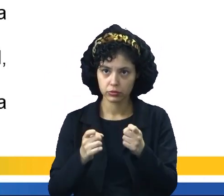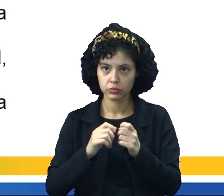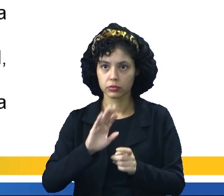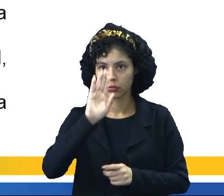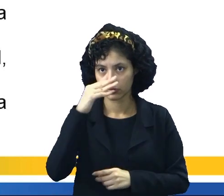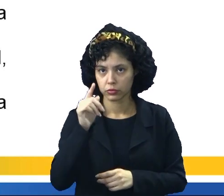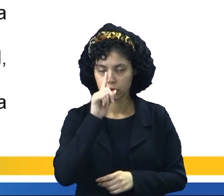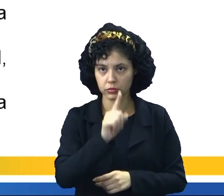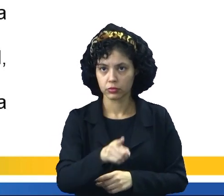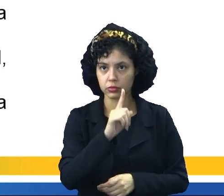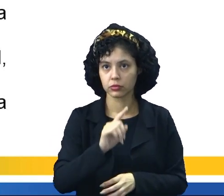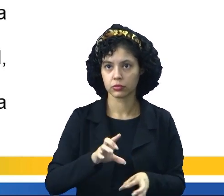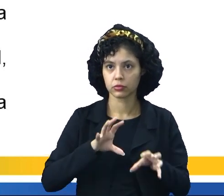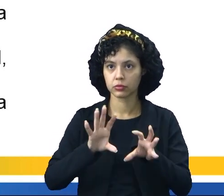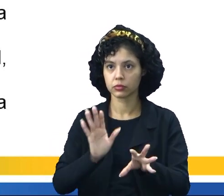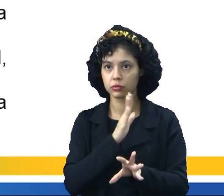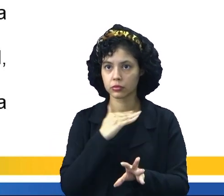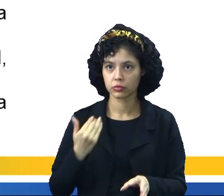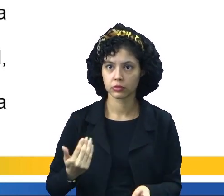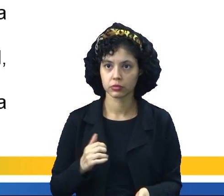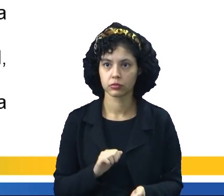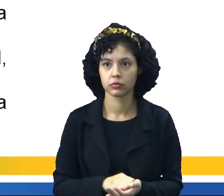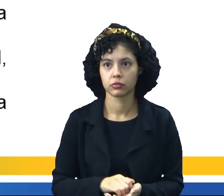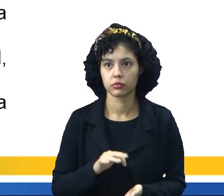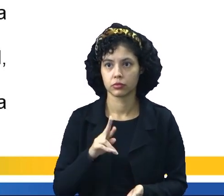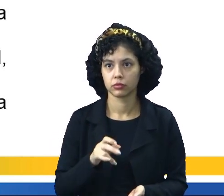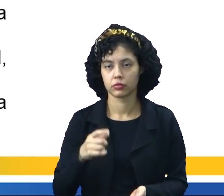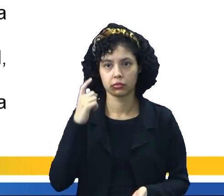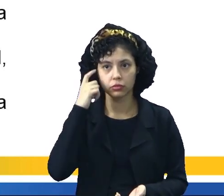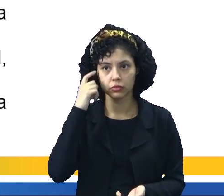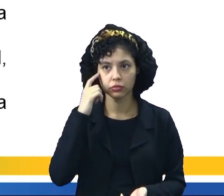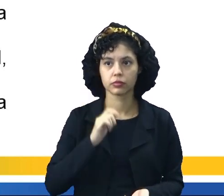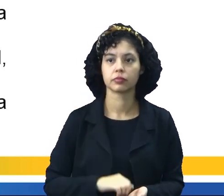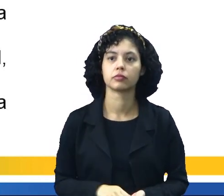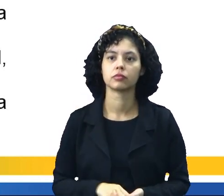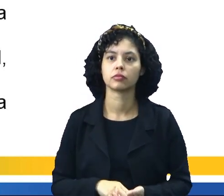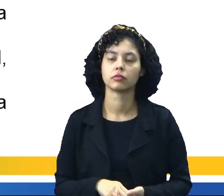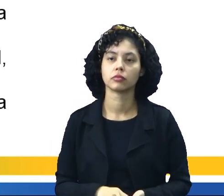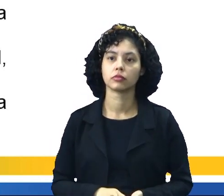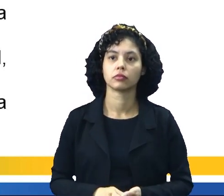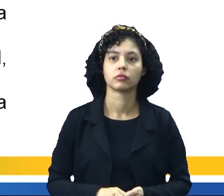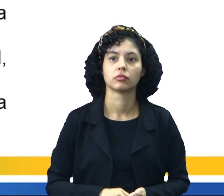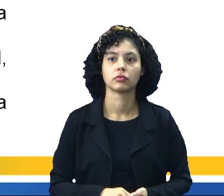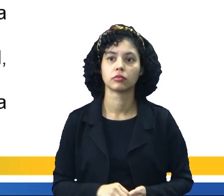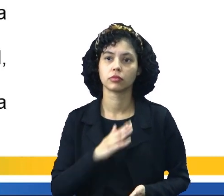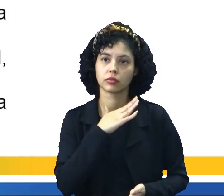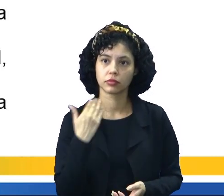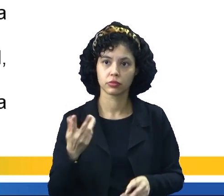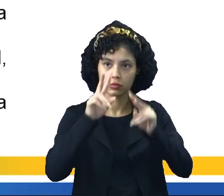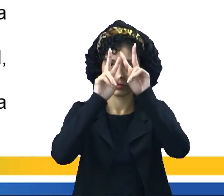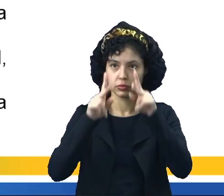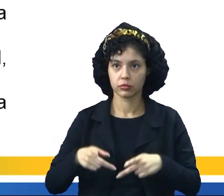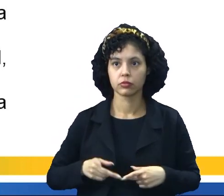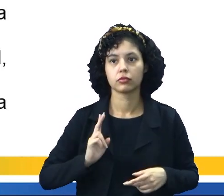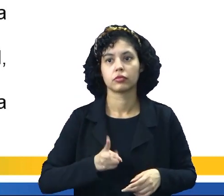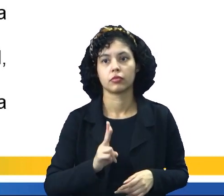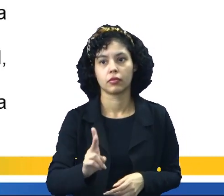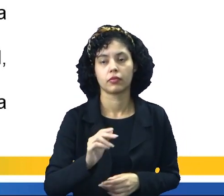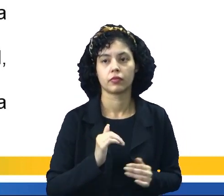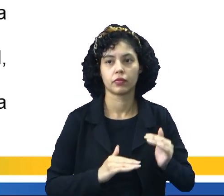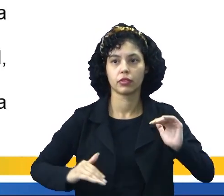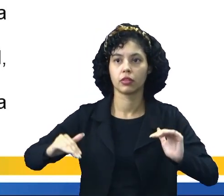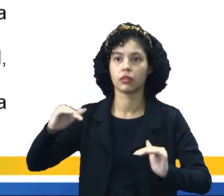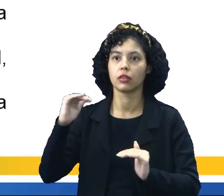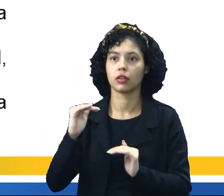tipo de violência e humilhação, sendo mortas com um golpe fulminante na cabeça. Letra D. Os maias sacrificavam humanos